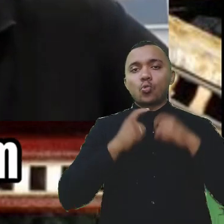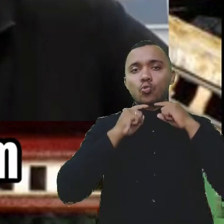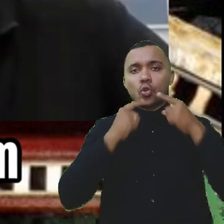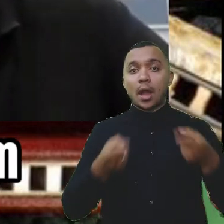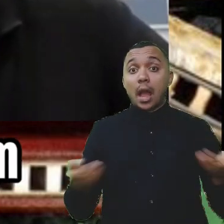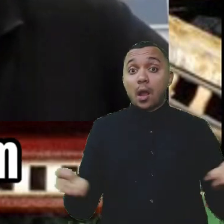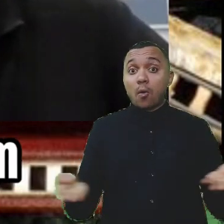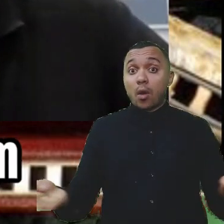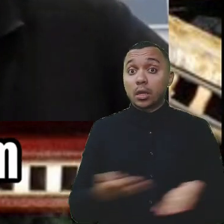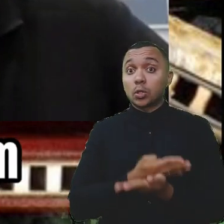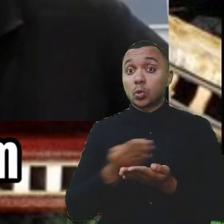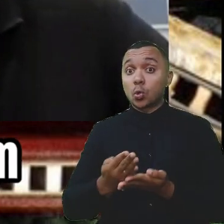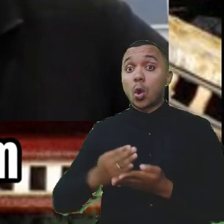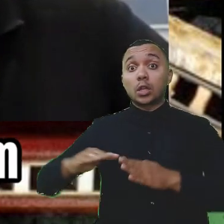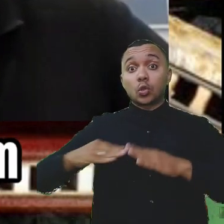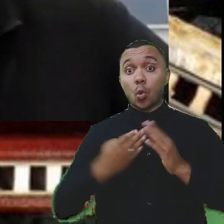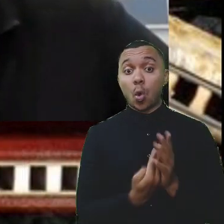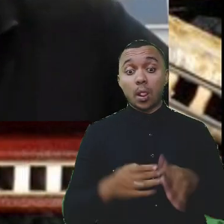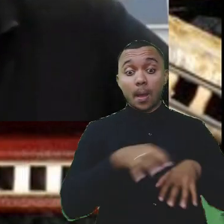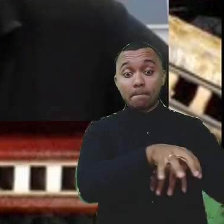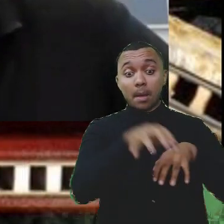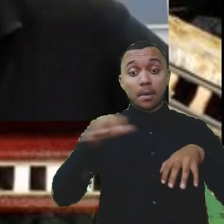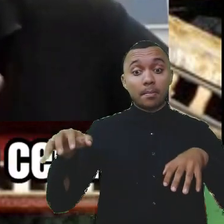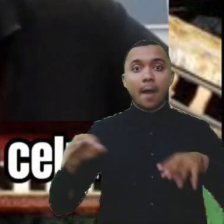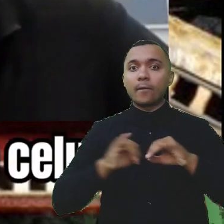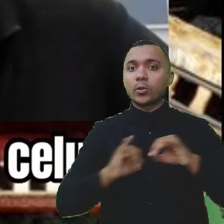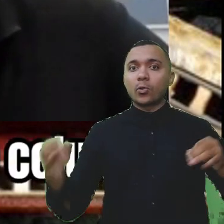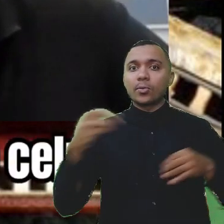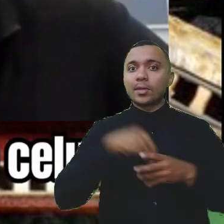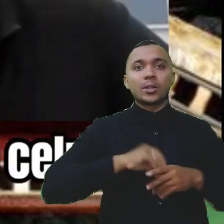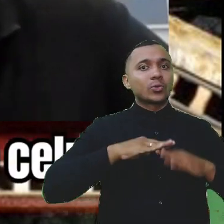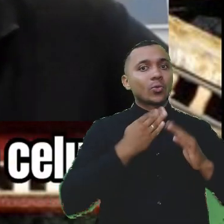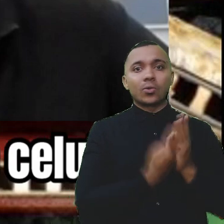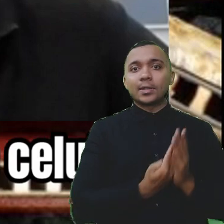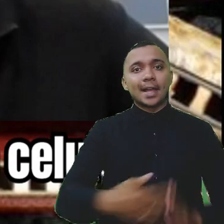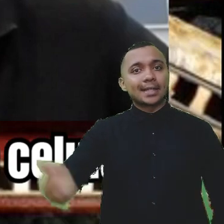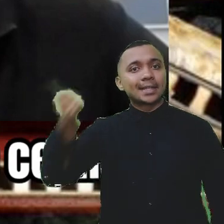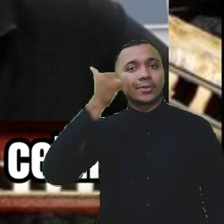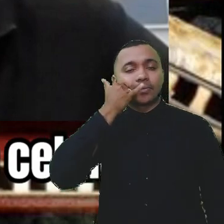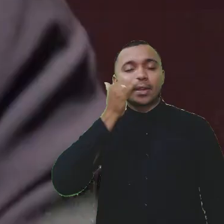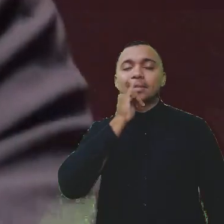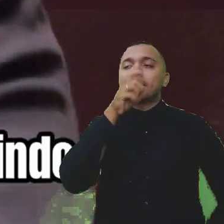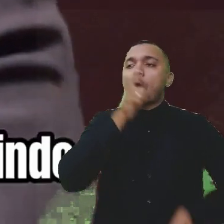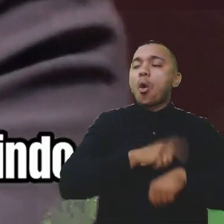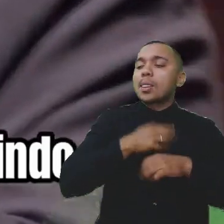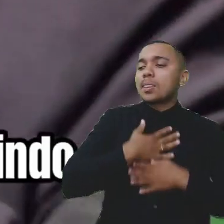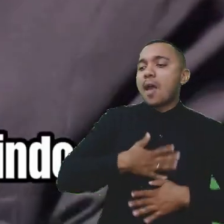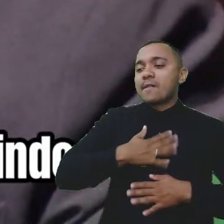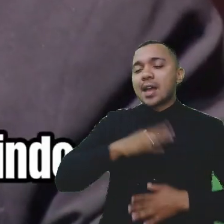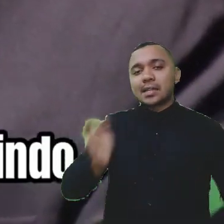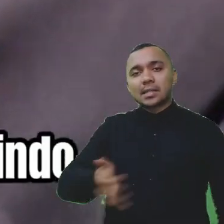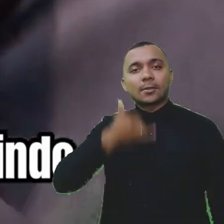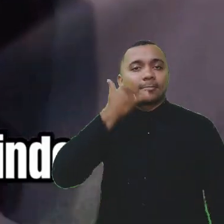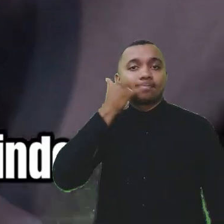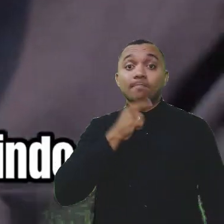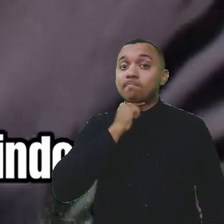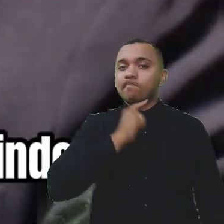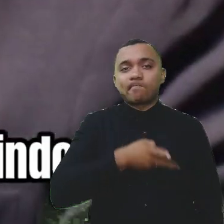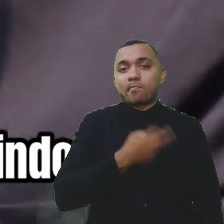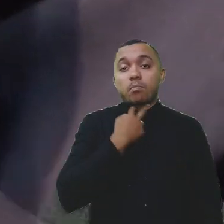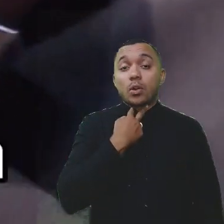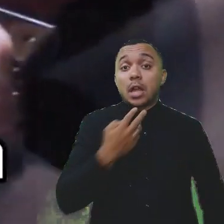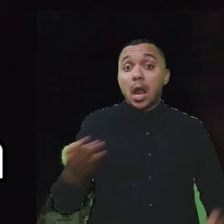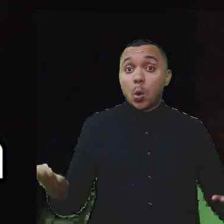escolas municipais do Rio proibiram dentro da escola, nem no intervalo os meninos podem pegar o celular. E agora tem particulares que